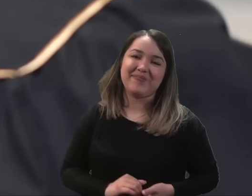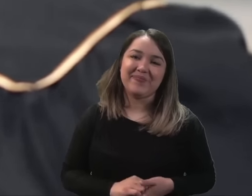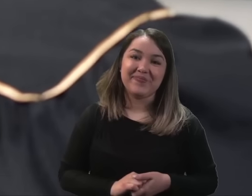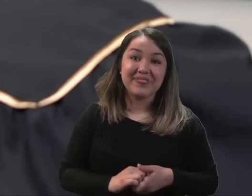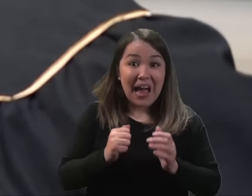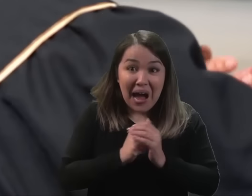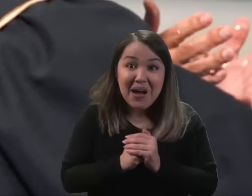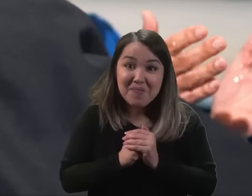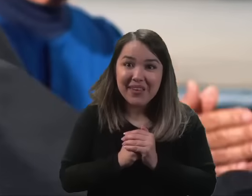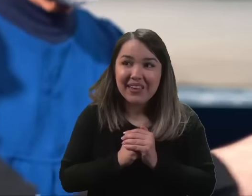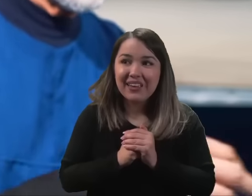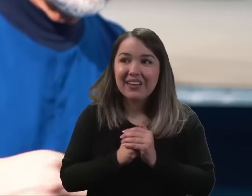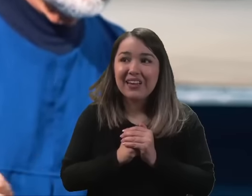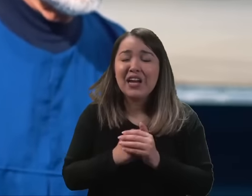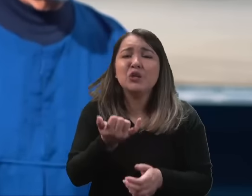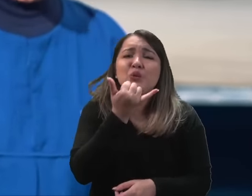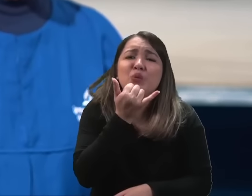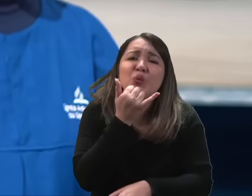querido